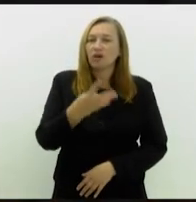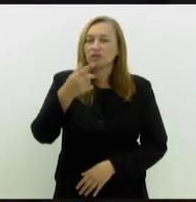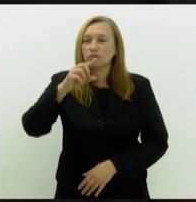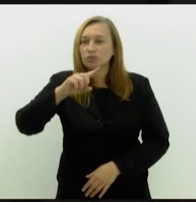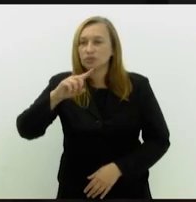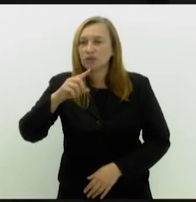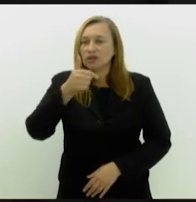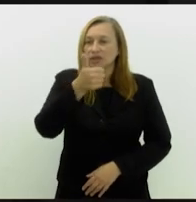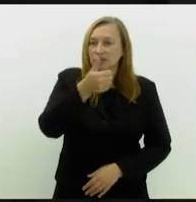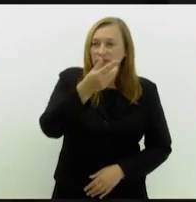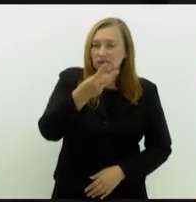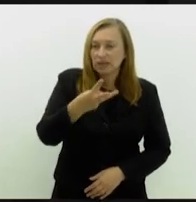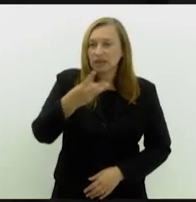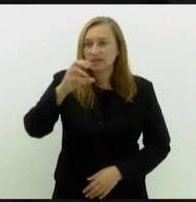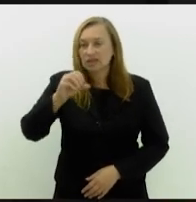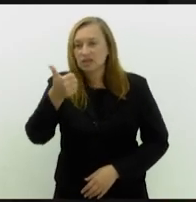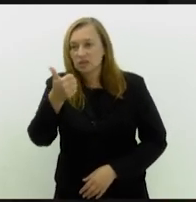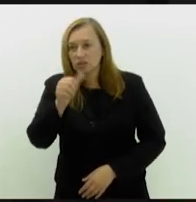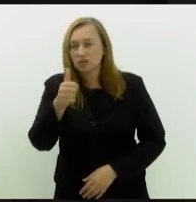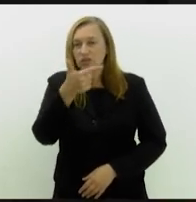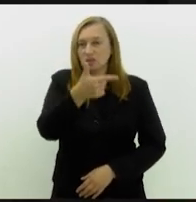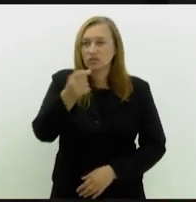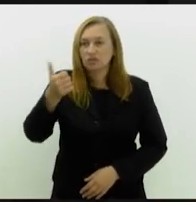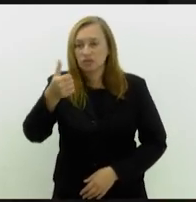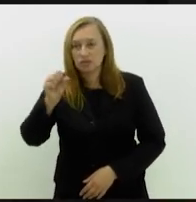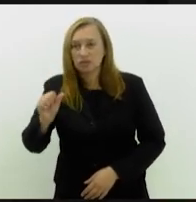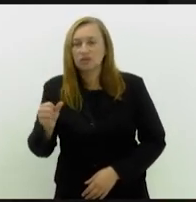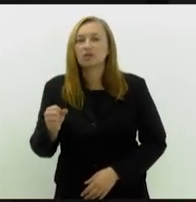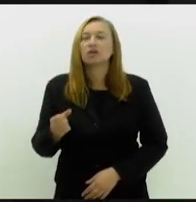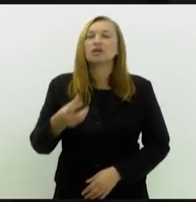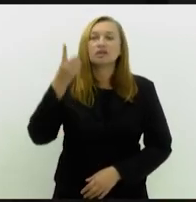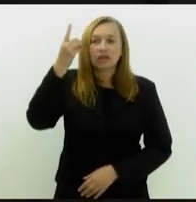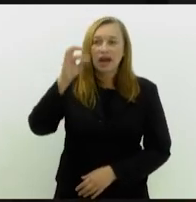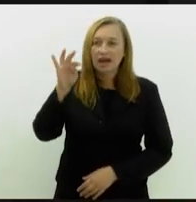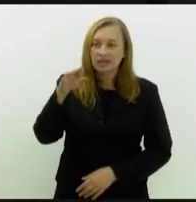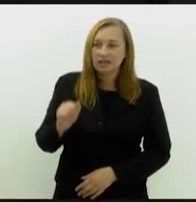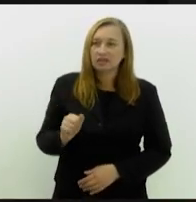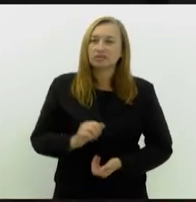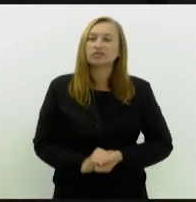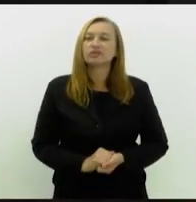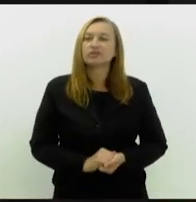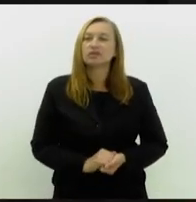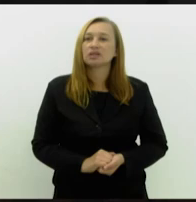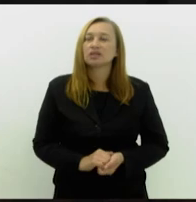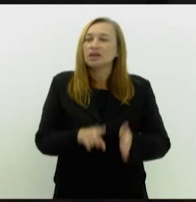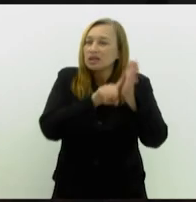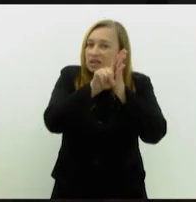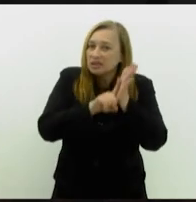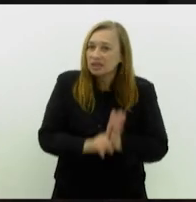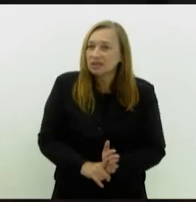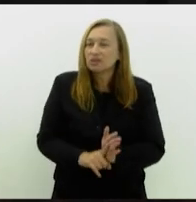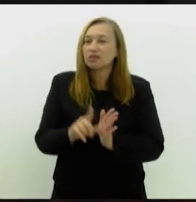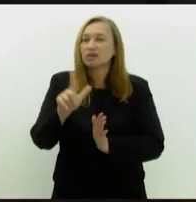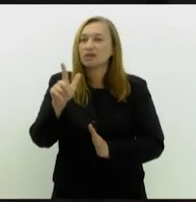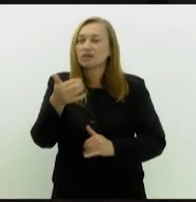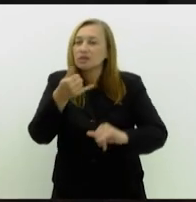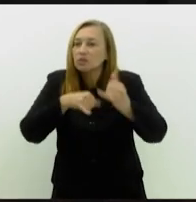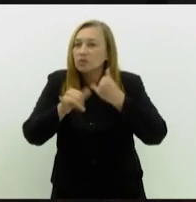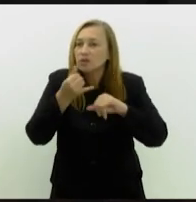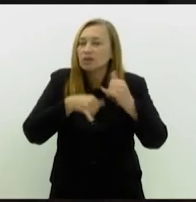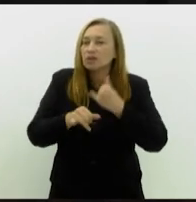4311 de 2018 Doria do deputado Atila Nunes que dispõe sobre a realização de exame Laboratorial